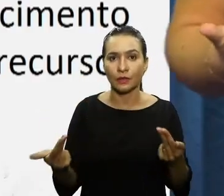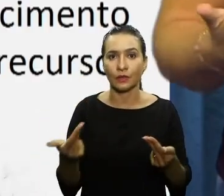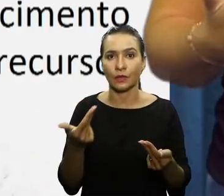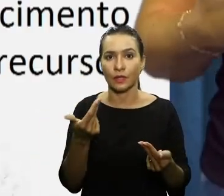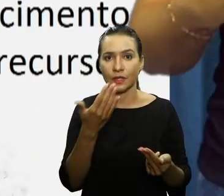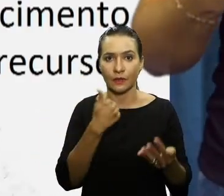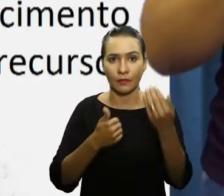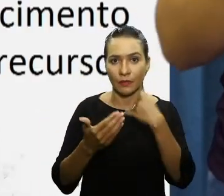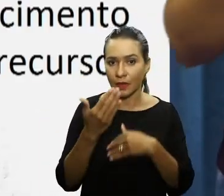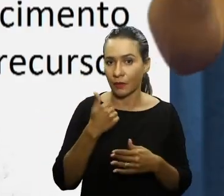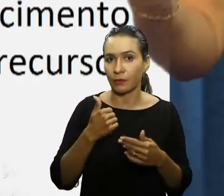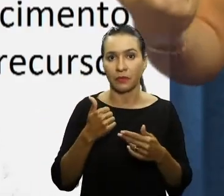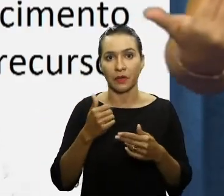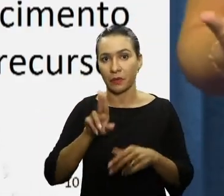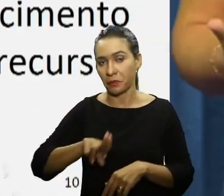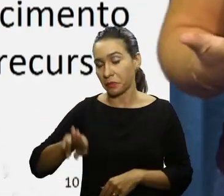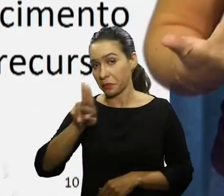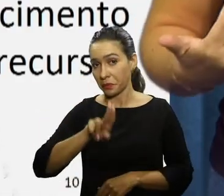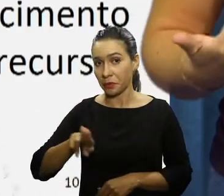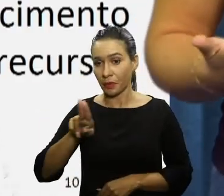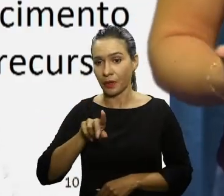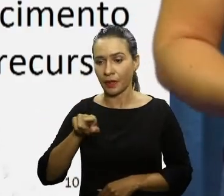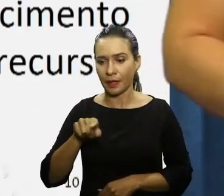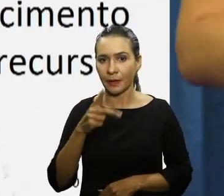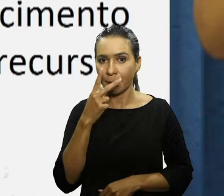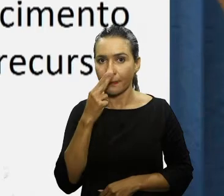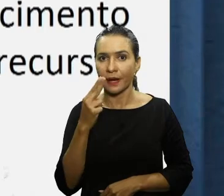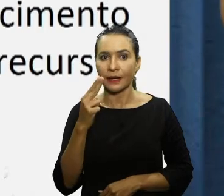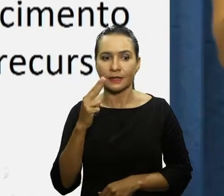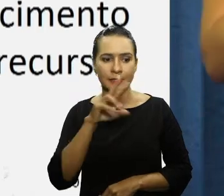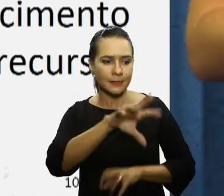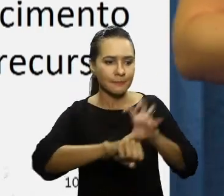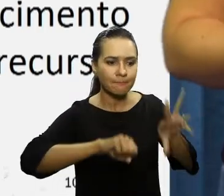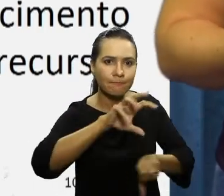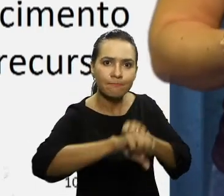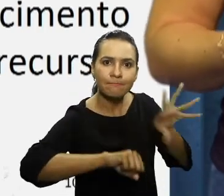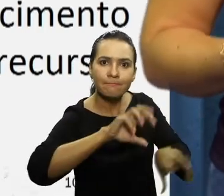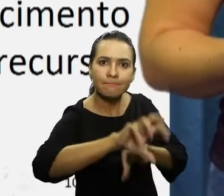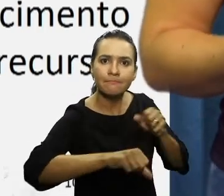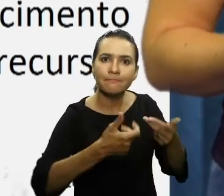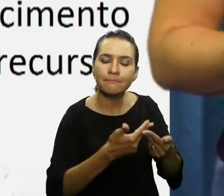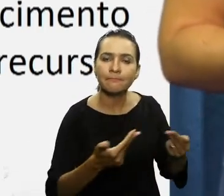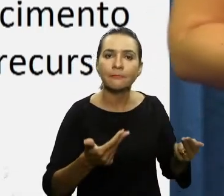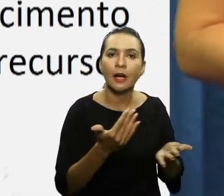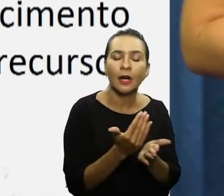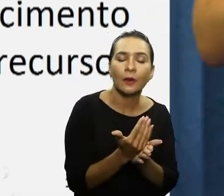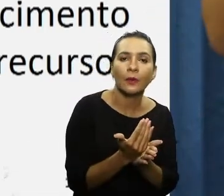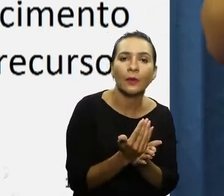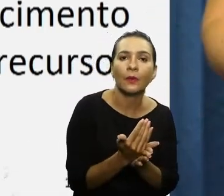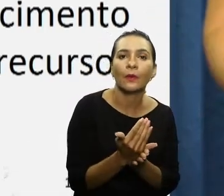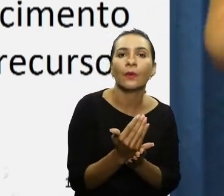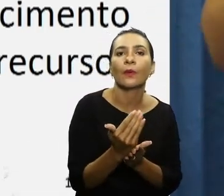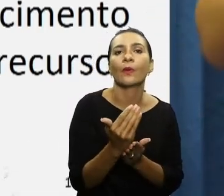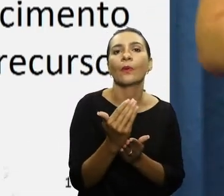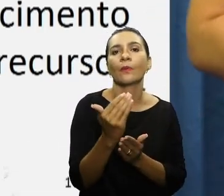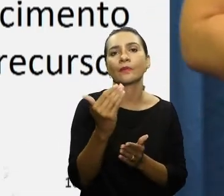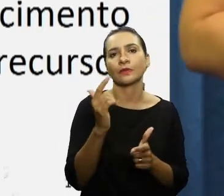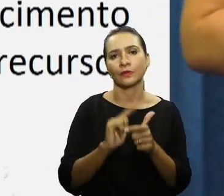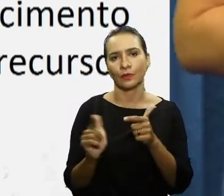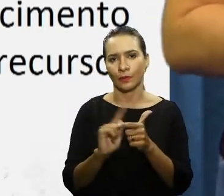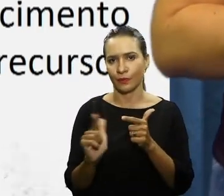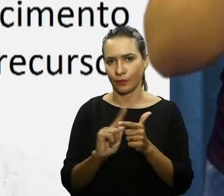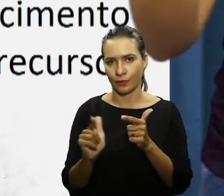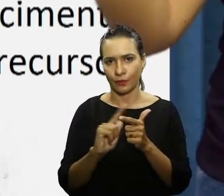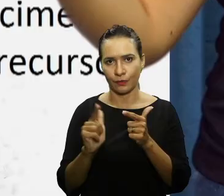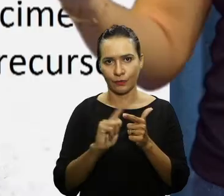também de uma forma muito exploratória, e daí começaram a aparecer vários